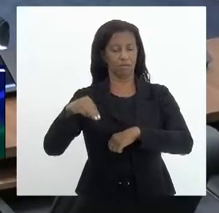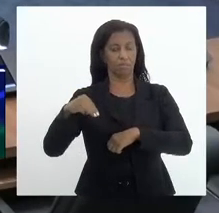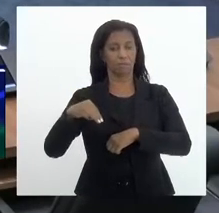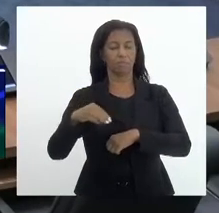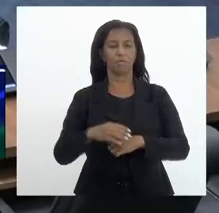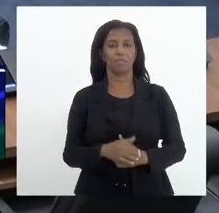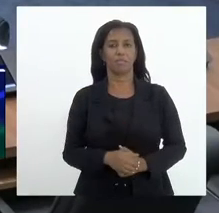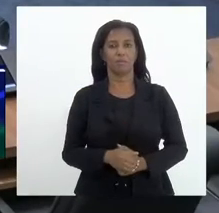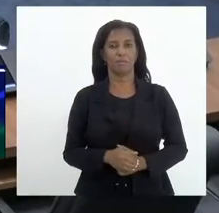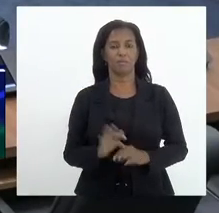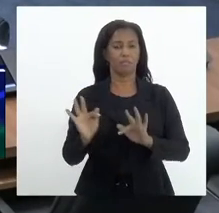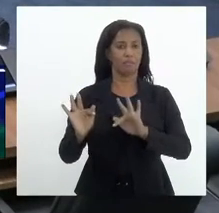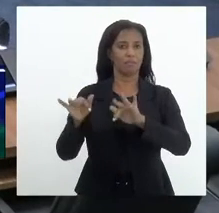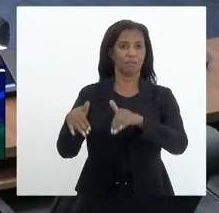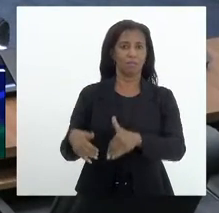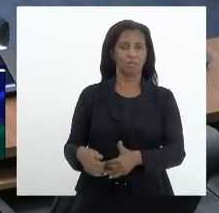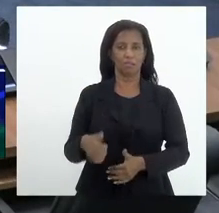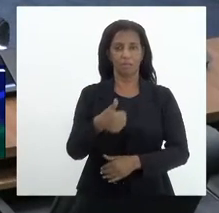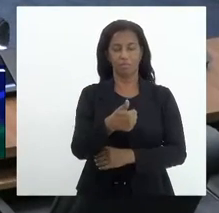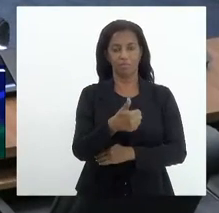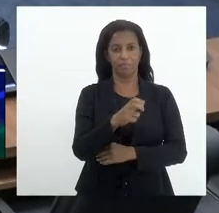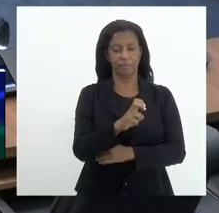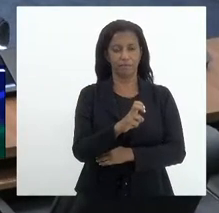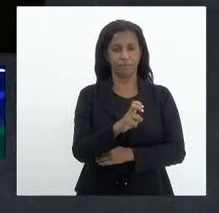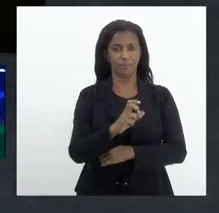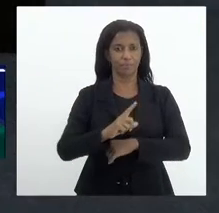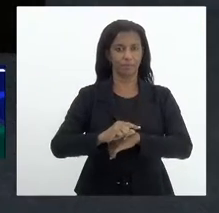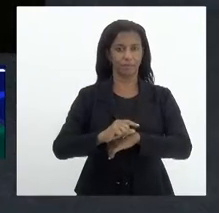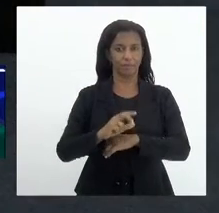15h32, encerrou-se às